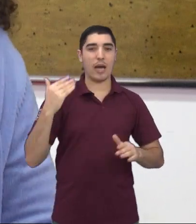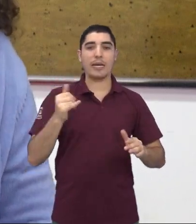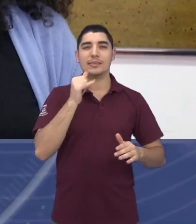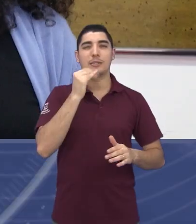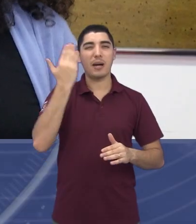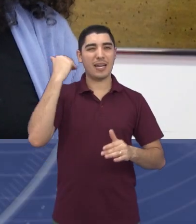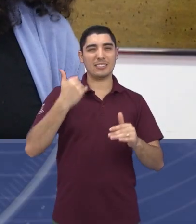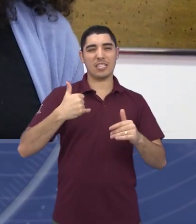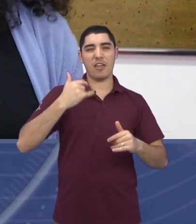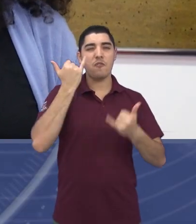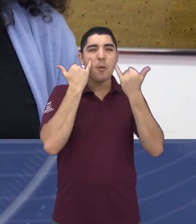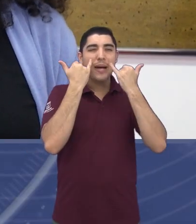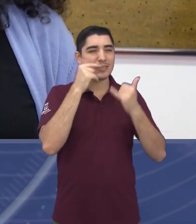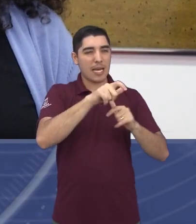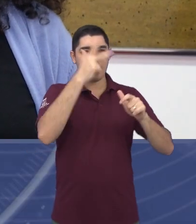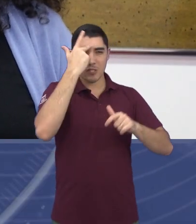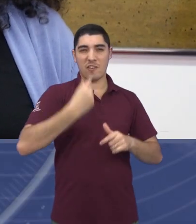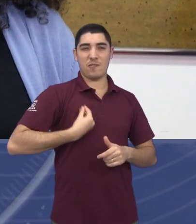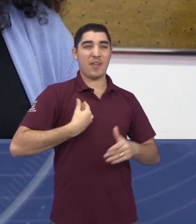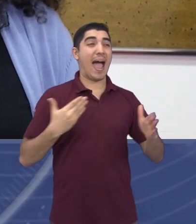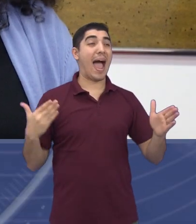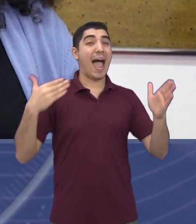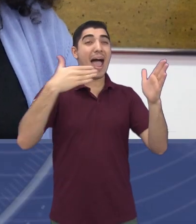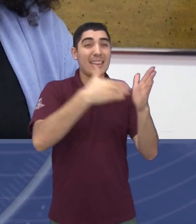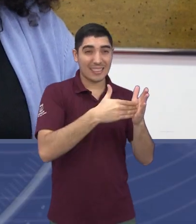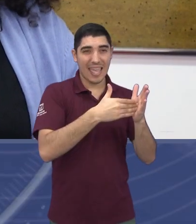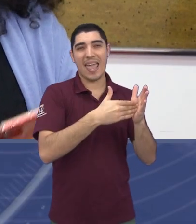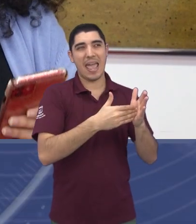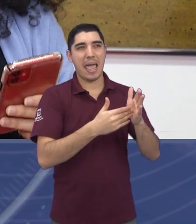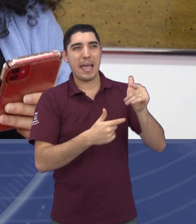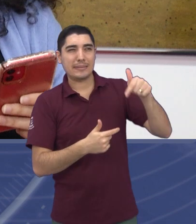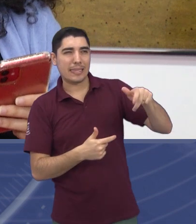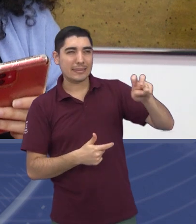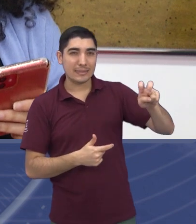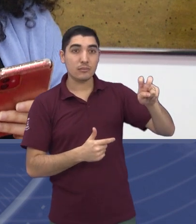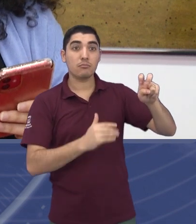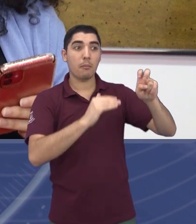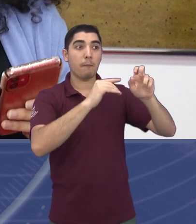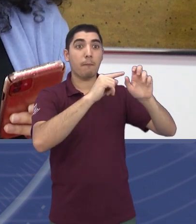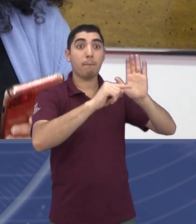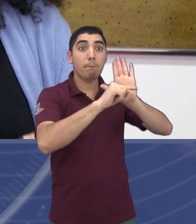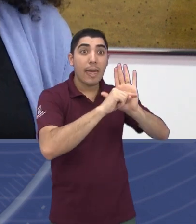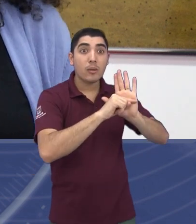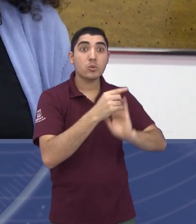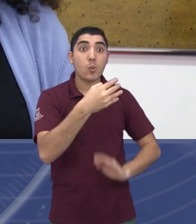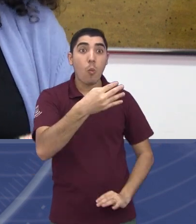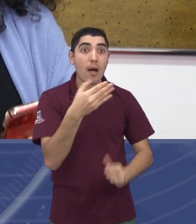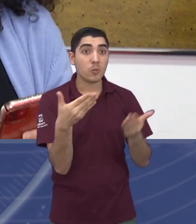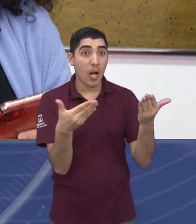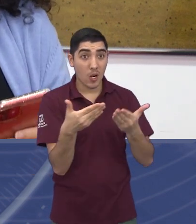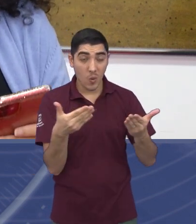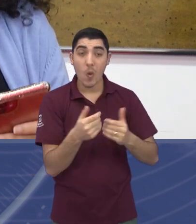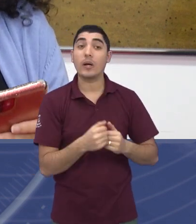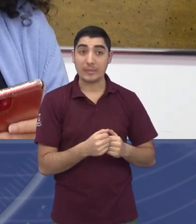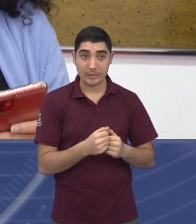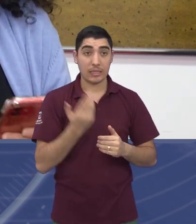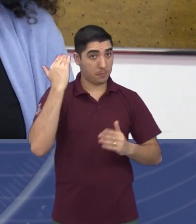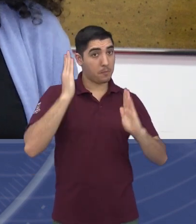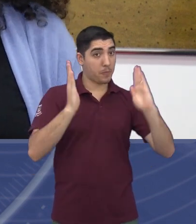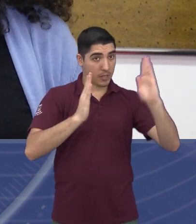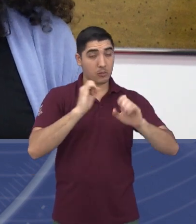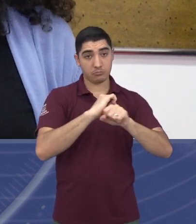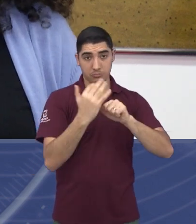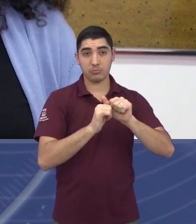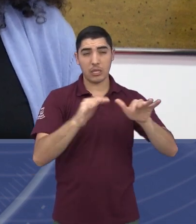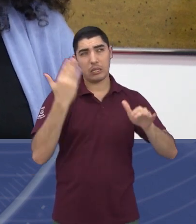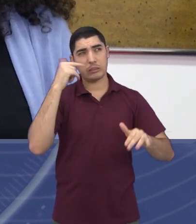gente tinha aquela informação, né, de que a expectativa de vida foi no ano de 2021, tinha aumentado para aproximadamente